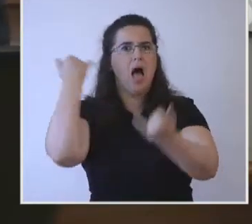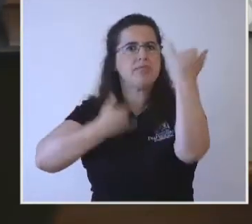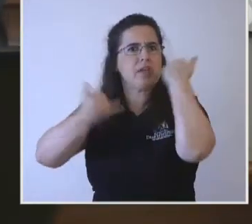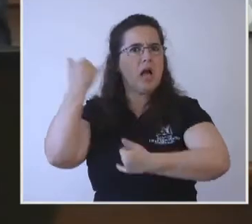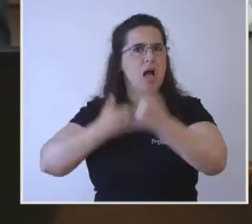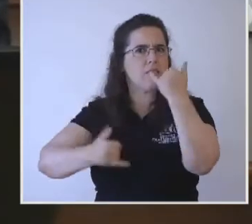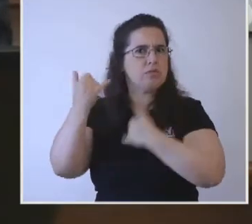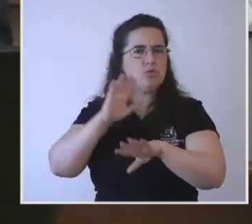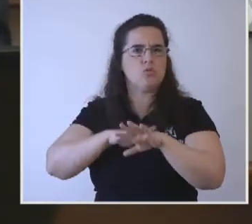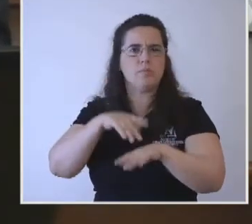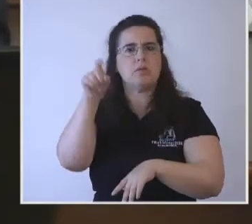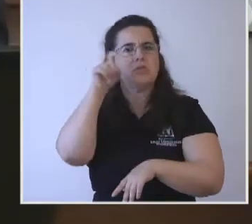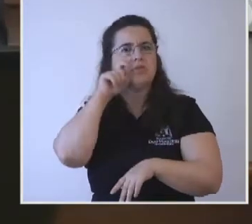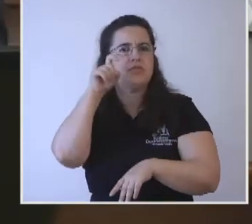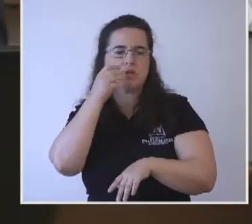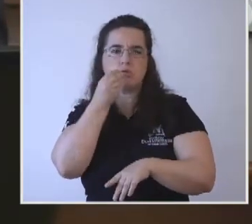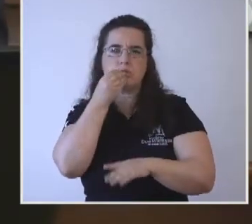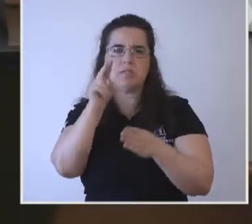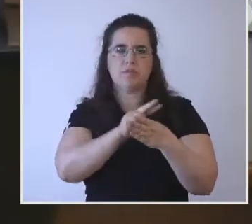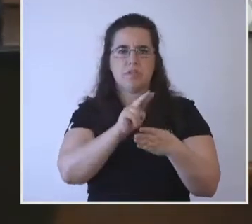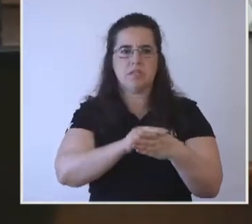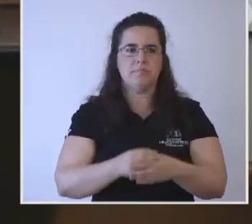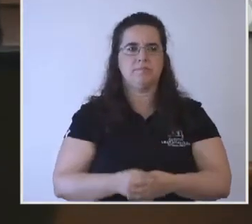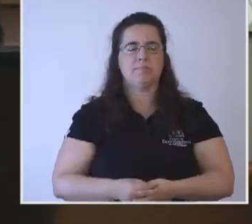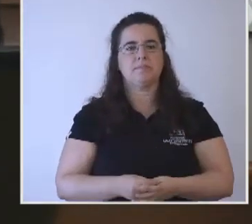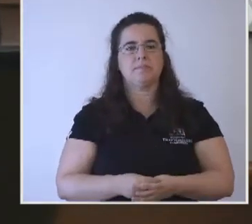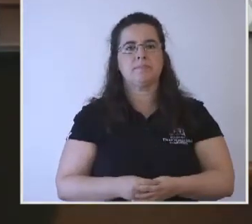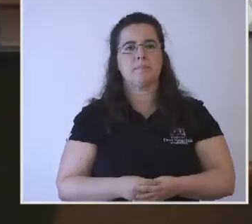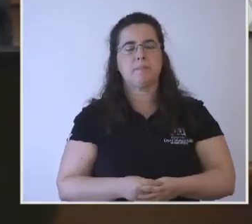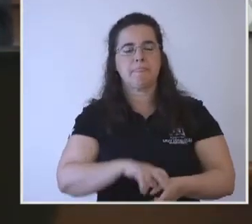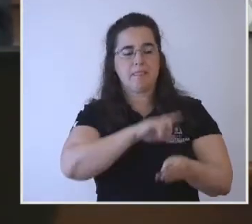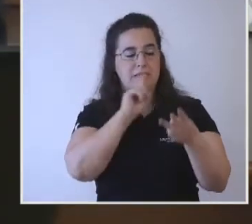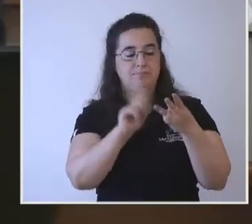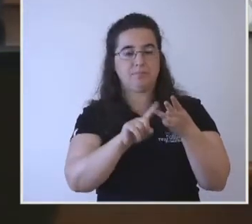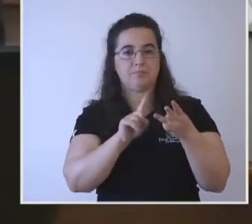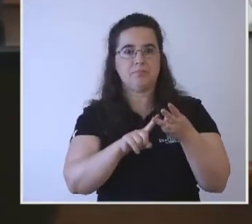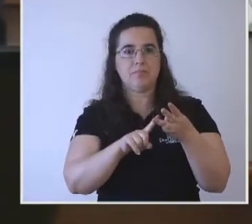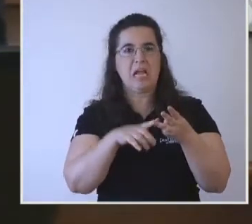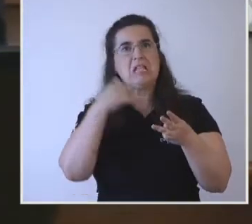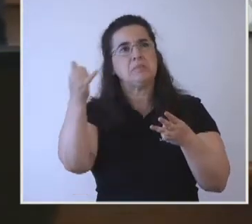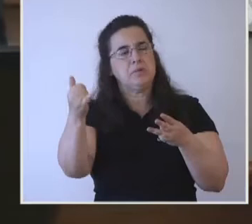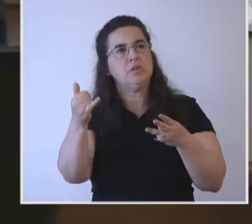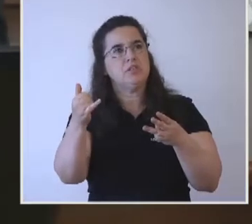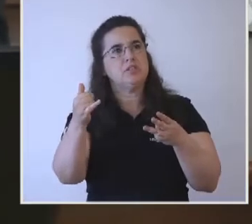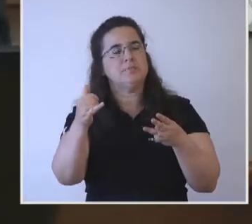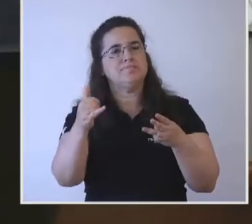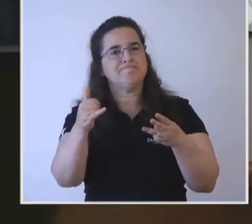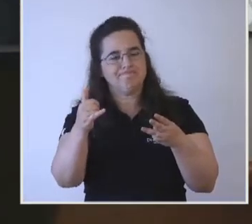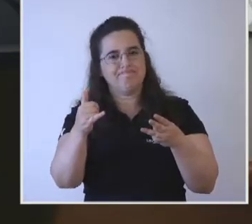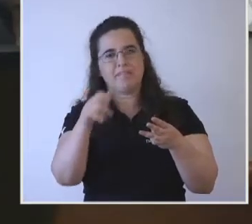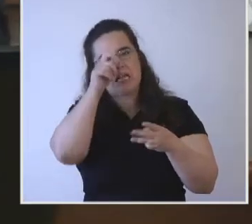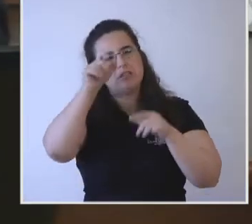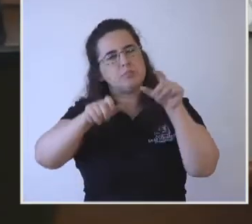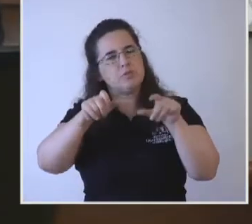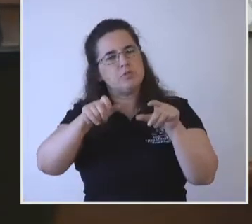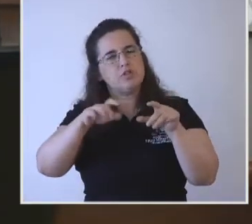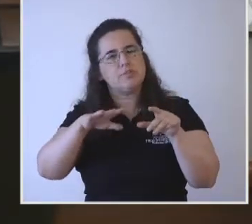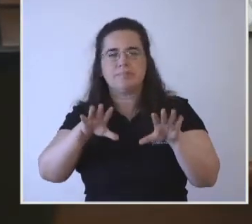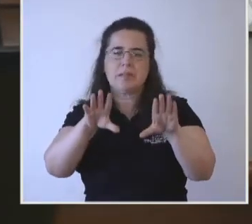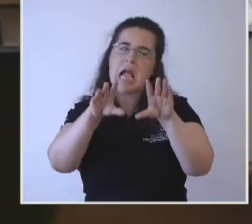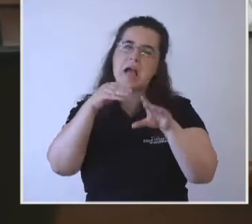por defender algumas coisas. E por fim, é aceito como evidente. O estudo